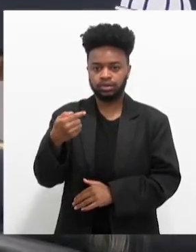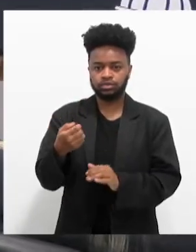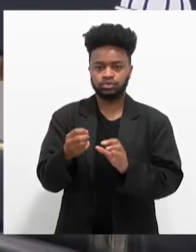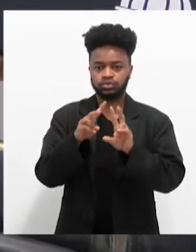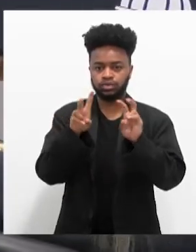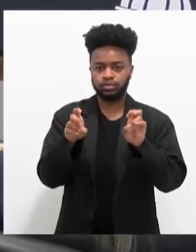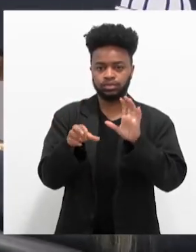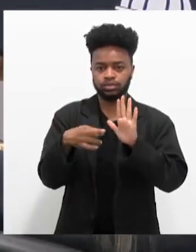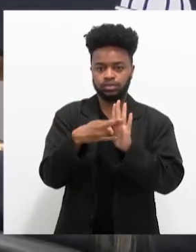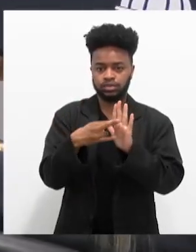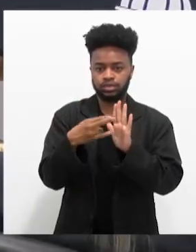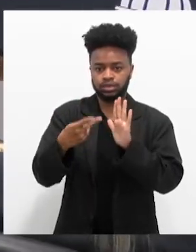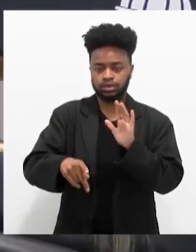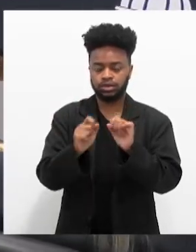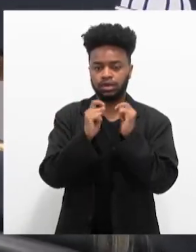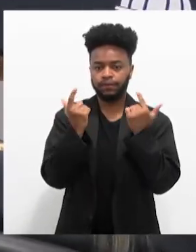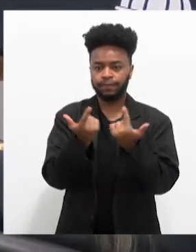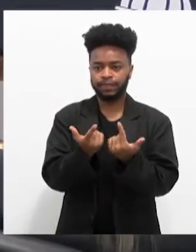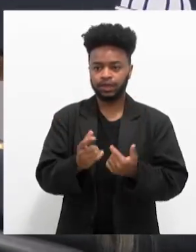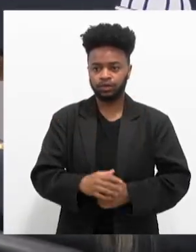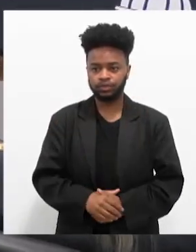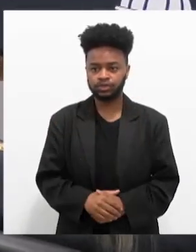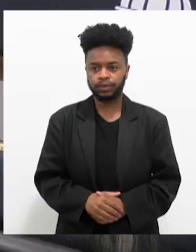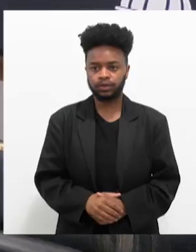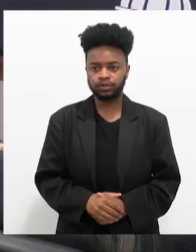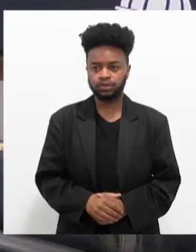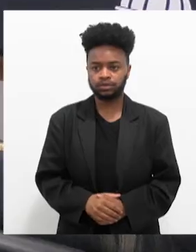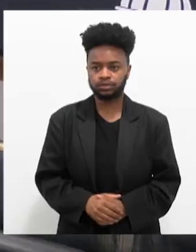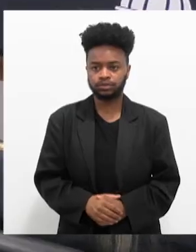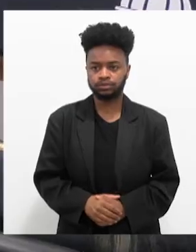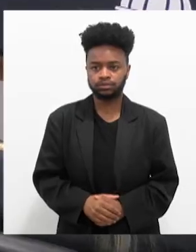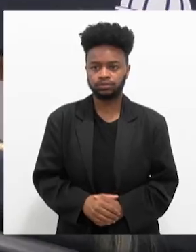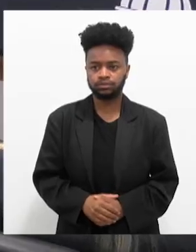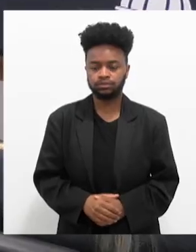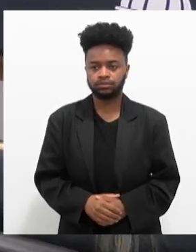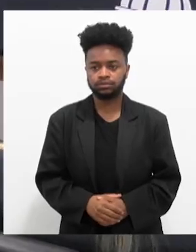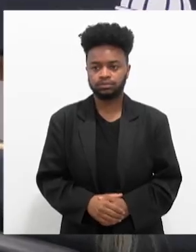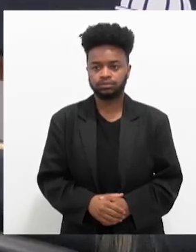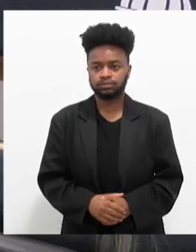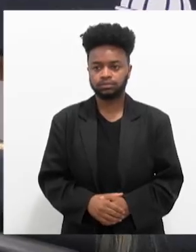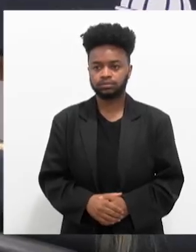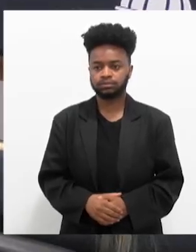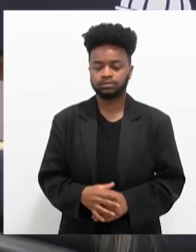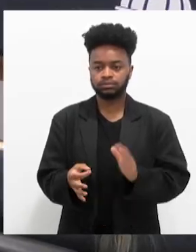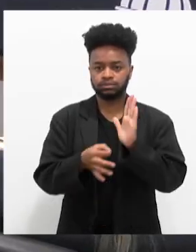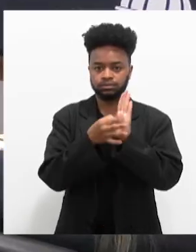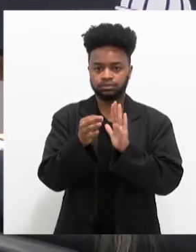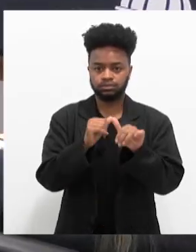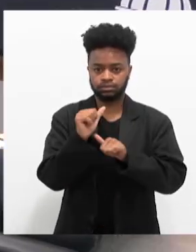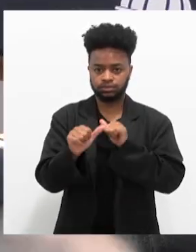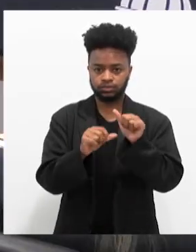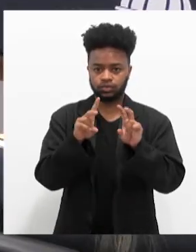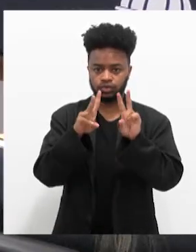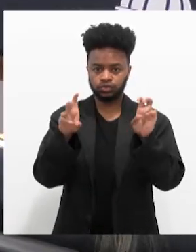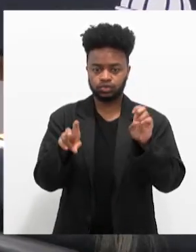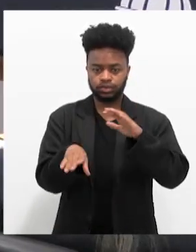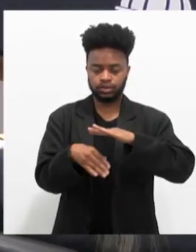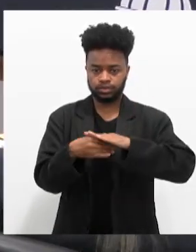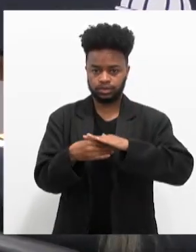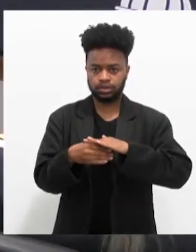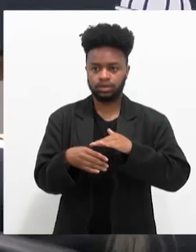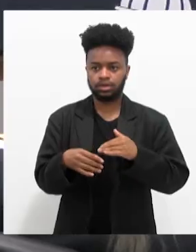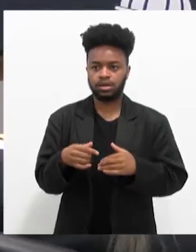Assembleia Legislativa do Estado do Rio de Janeiro. Teve uma mudança de parecer sobre as emendas, então